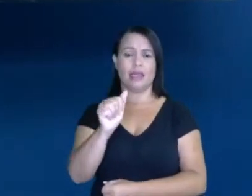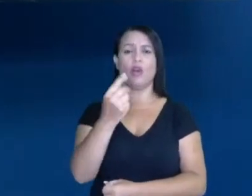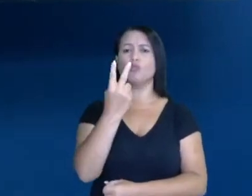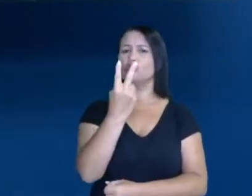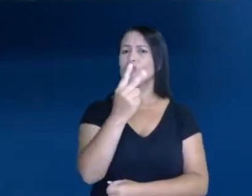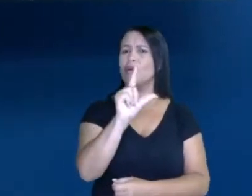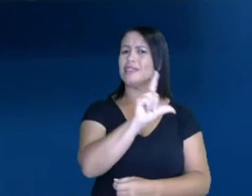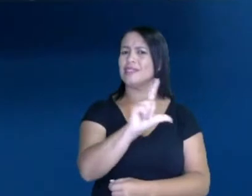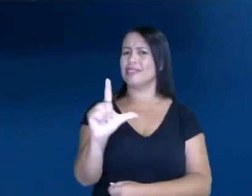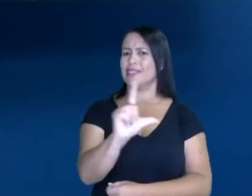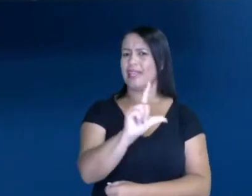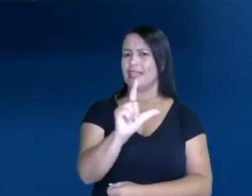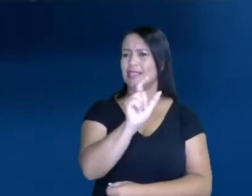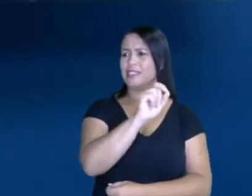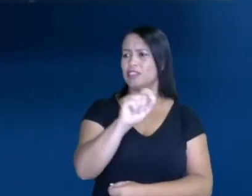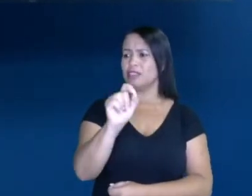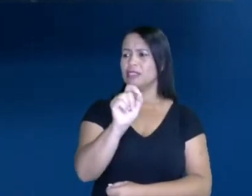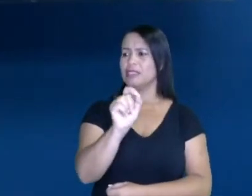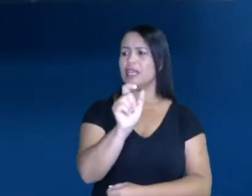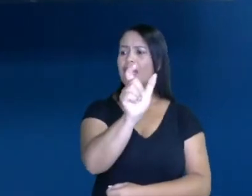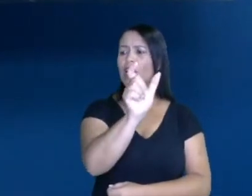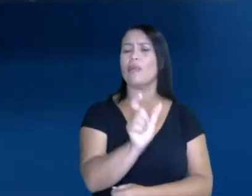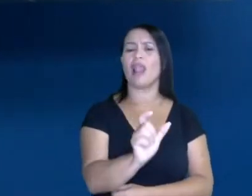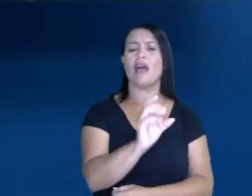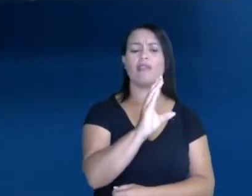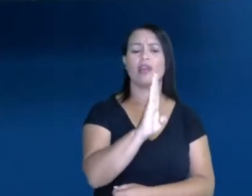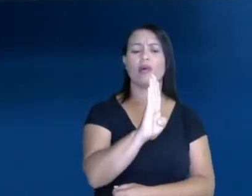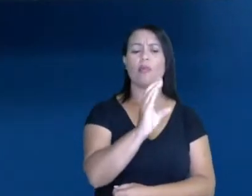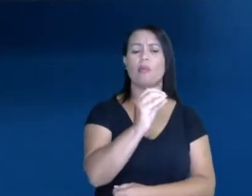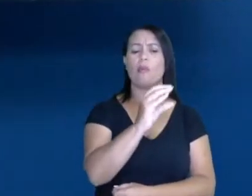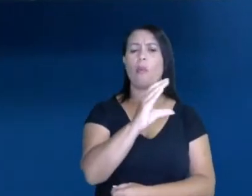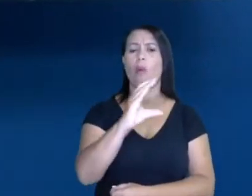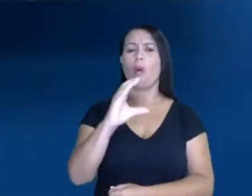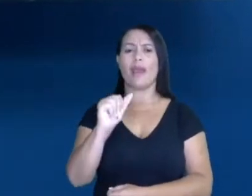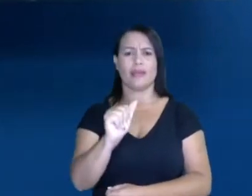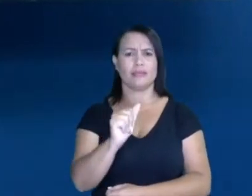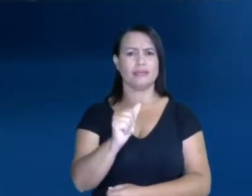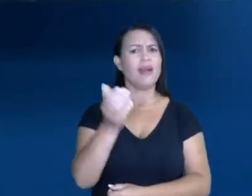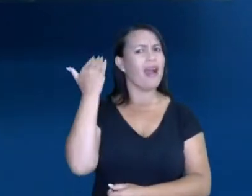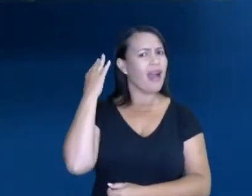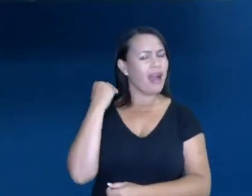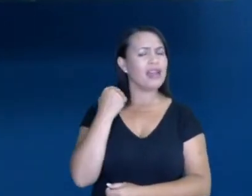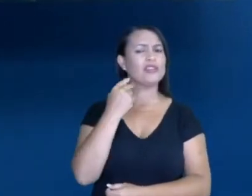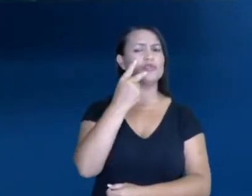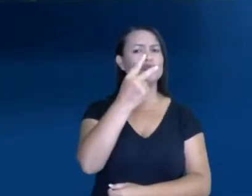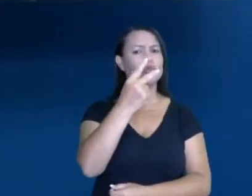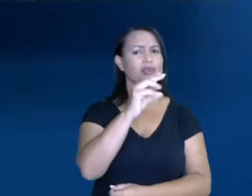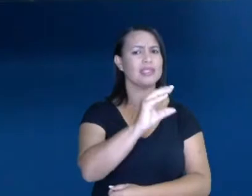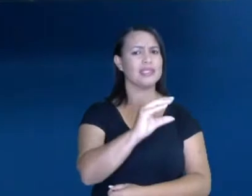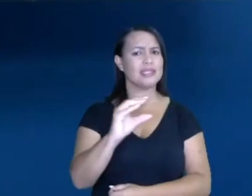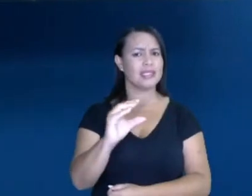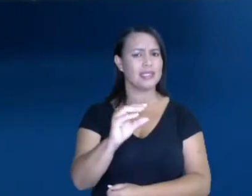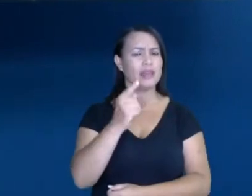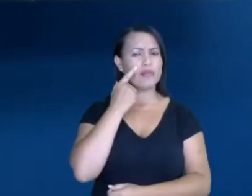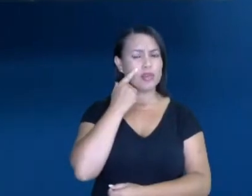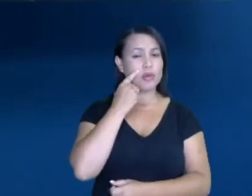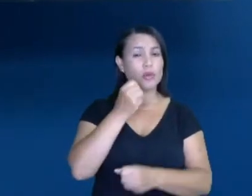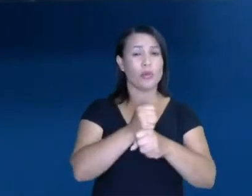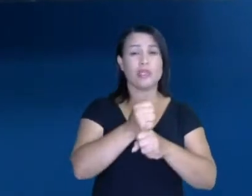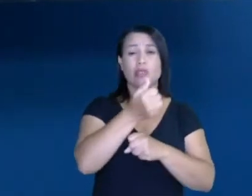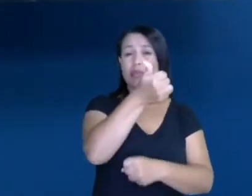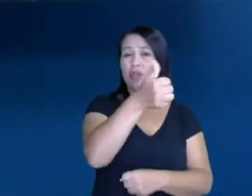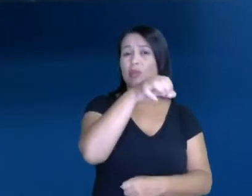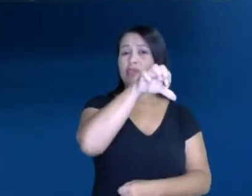2 L's, tá? E a palavra boca também era escrita com 2 C's. Isso no ano